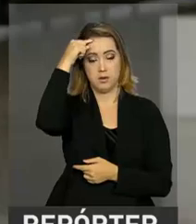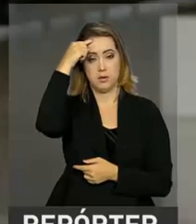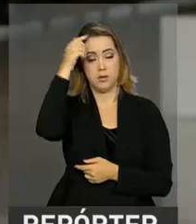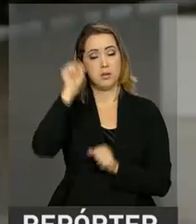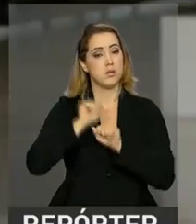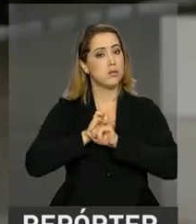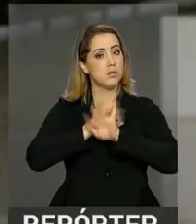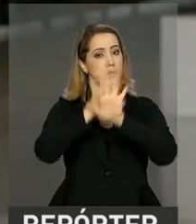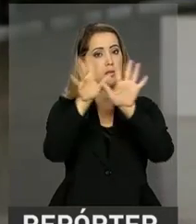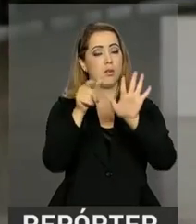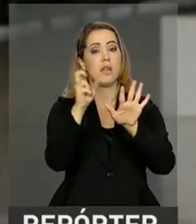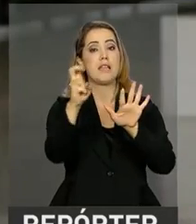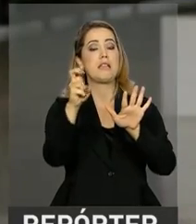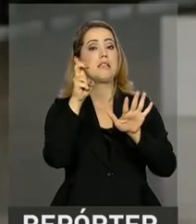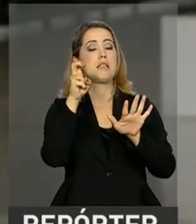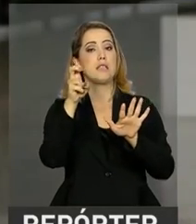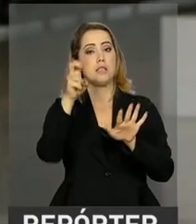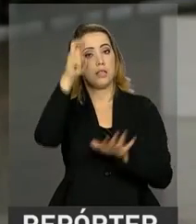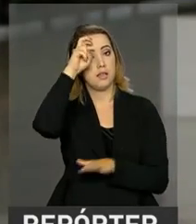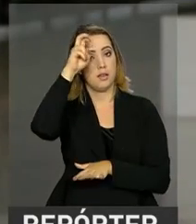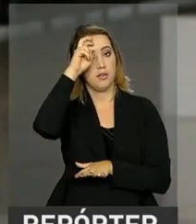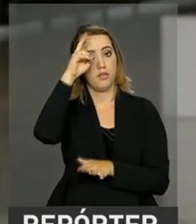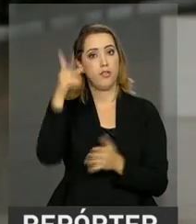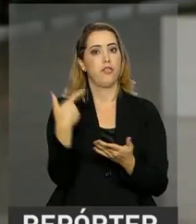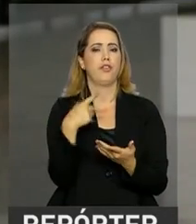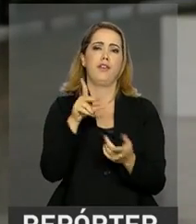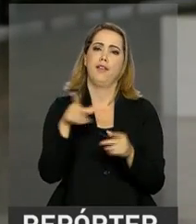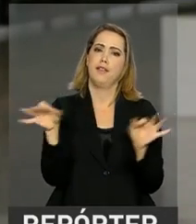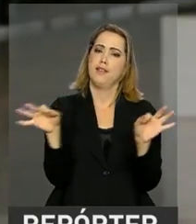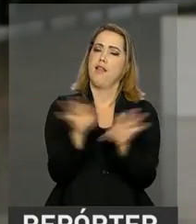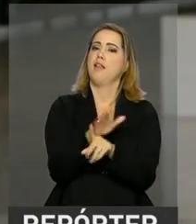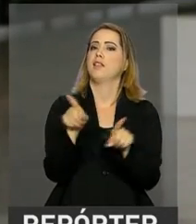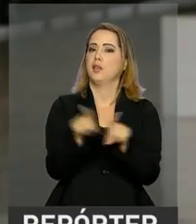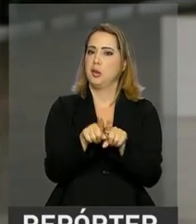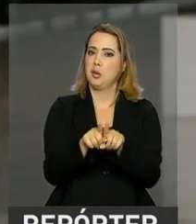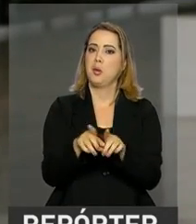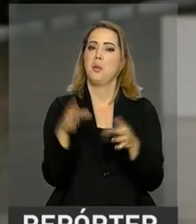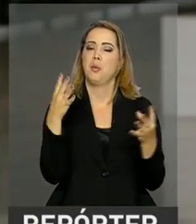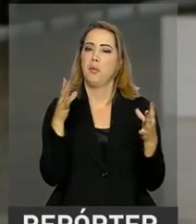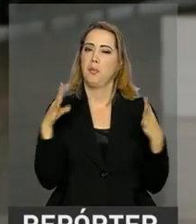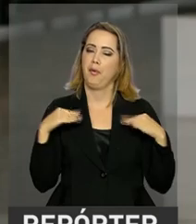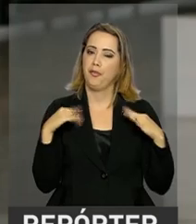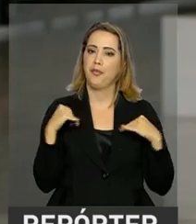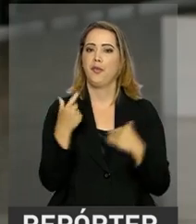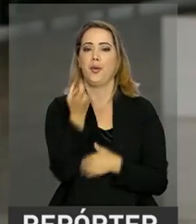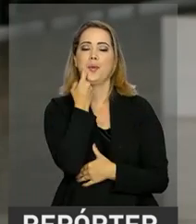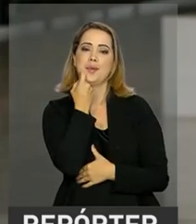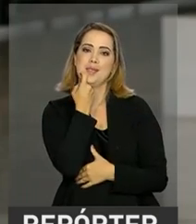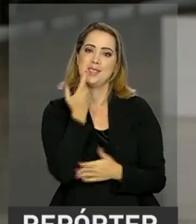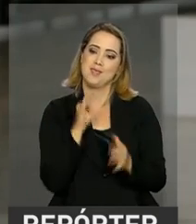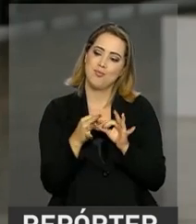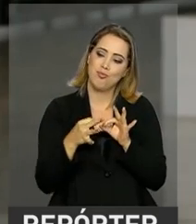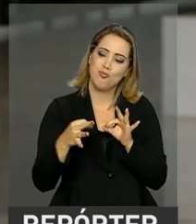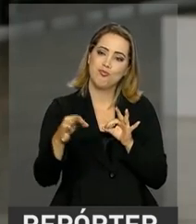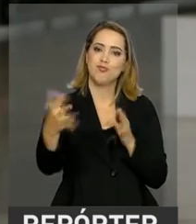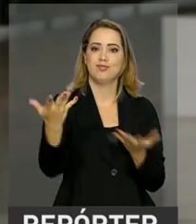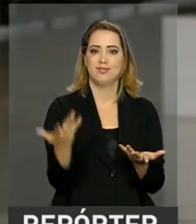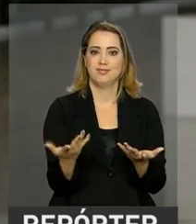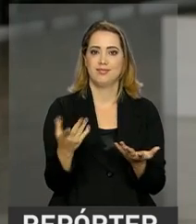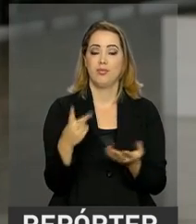da população vai enforcar a sexta-feira e prolongar o feriado. Nesse 12 de outubro